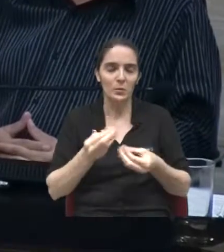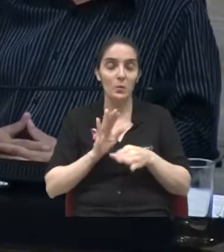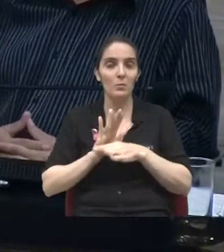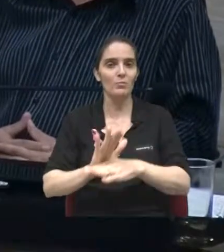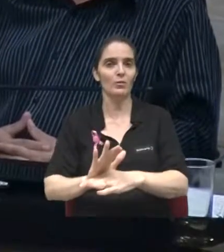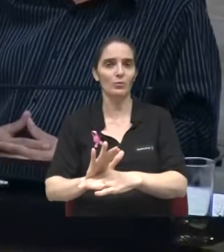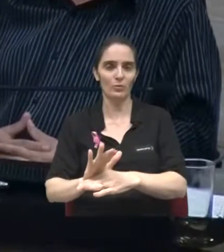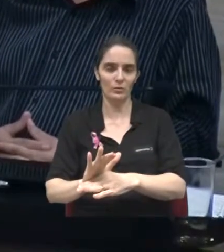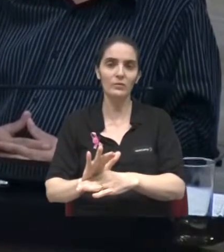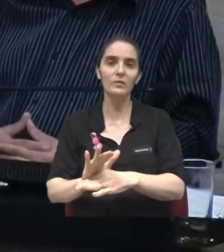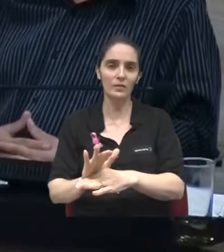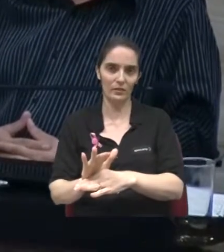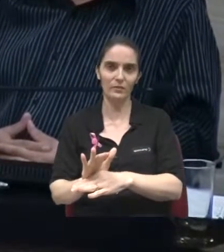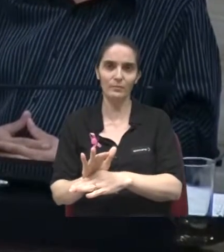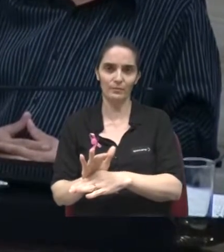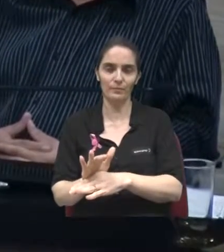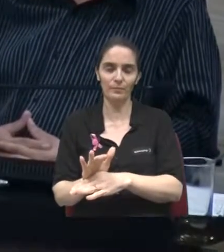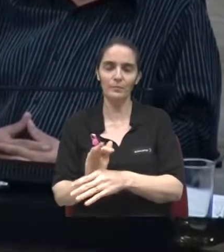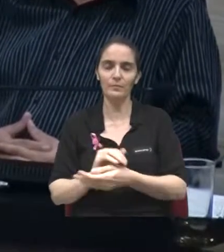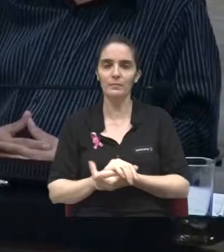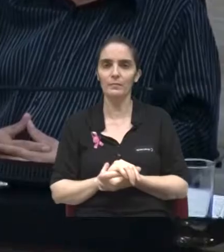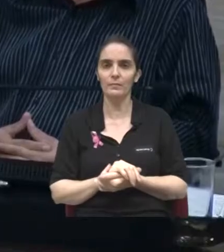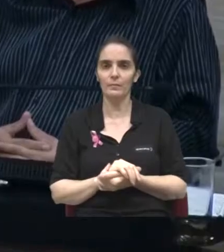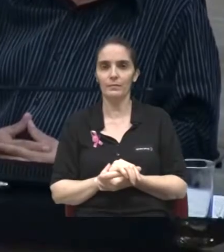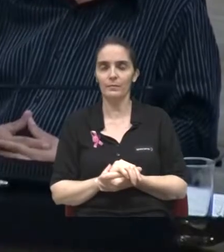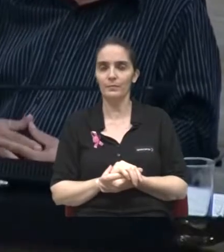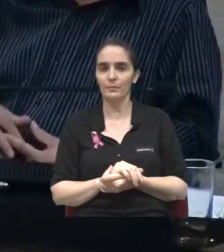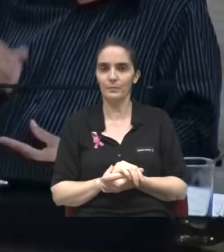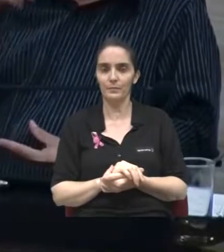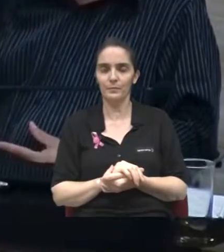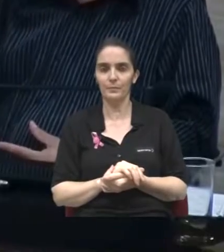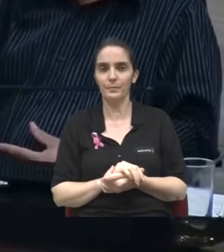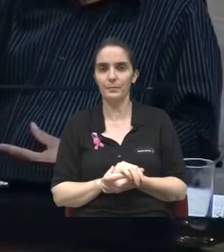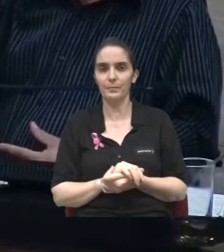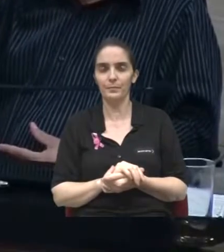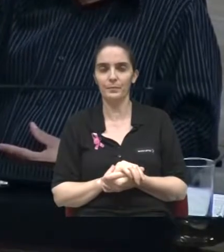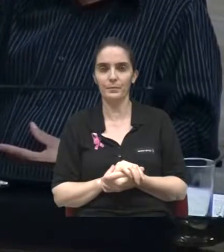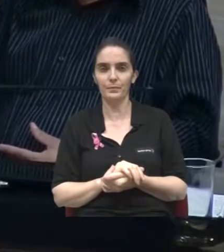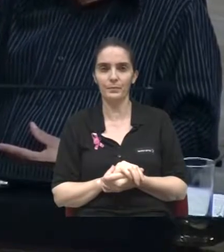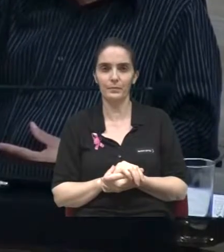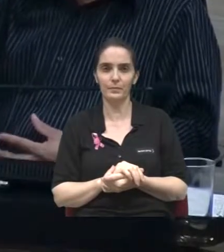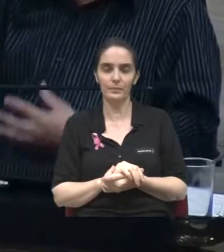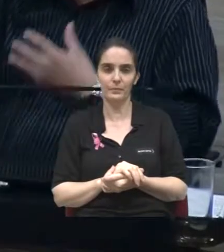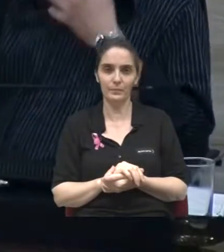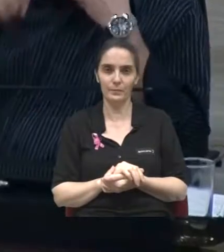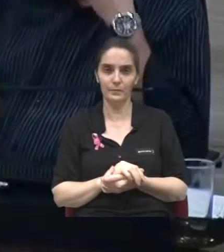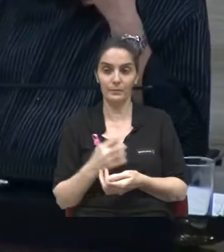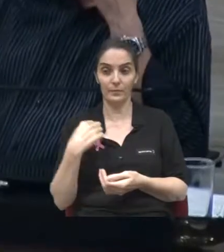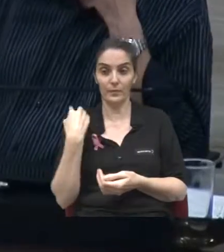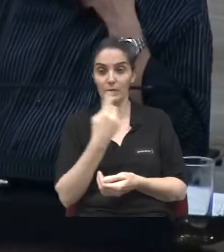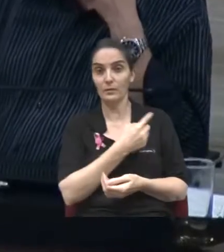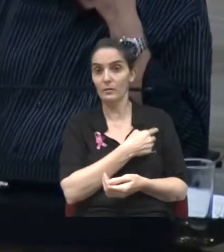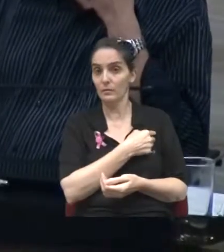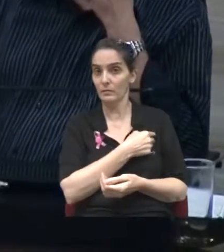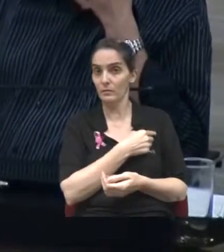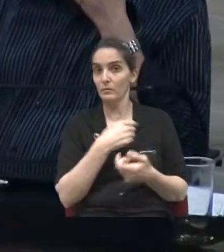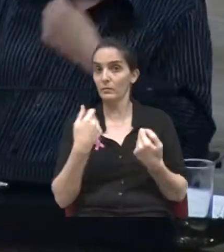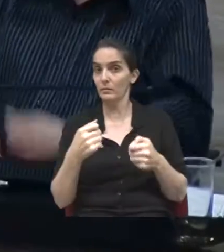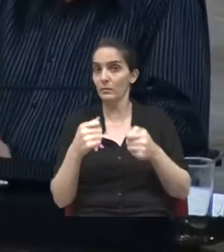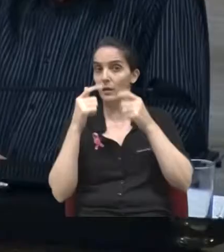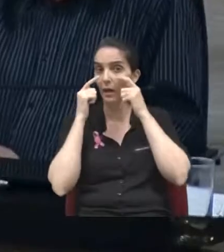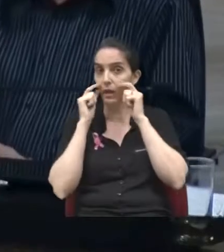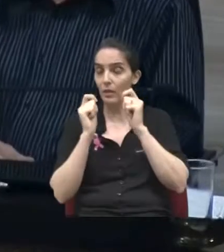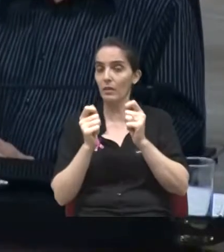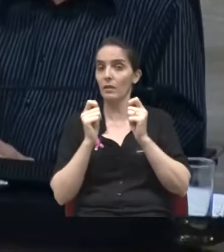reagir e tomar uma decisão. E nós temos que estar atentos e